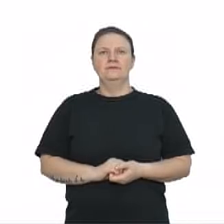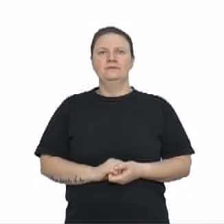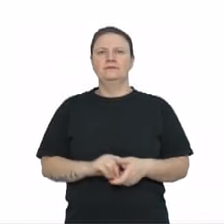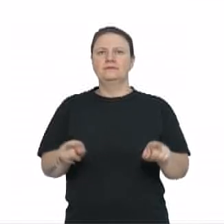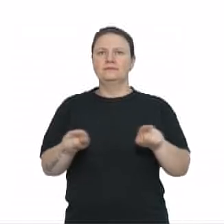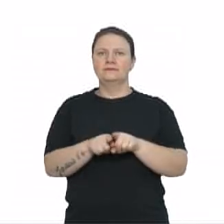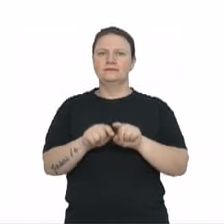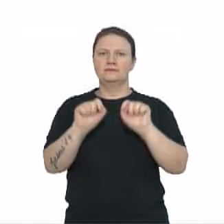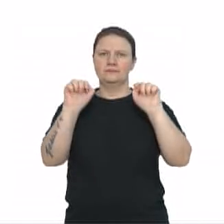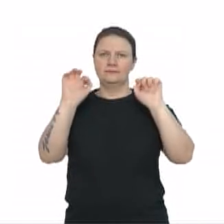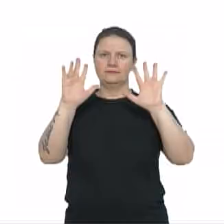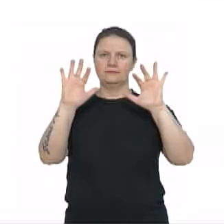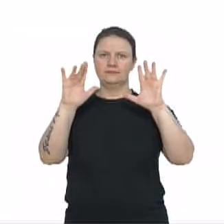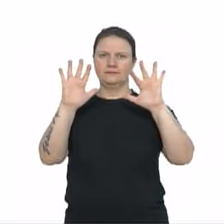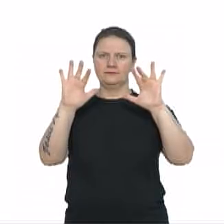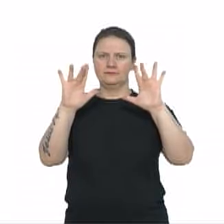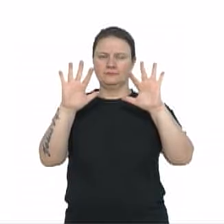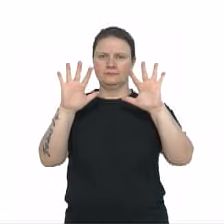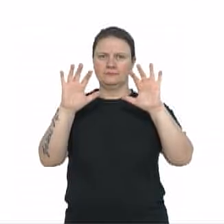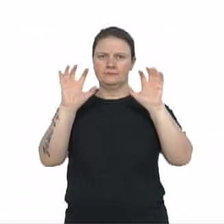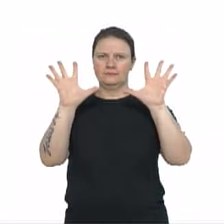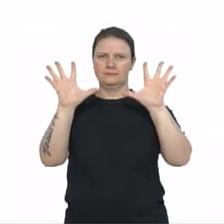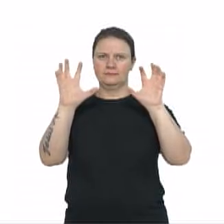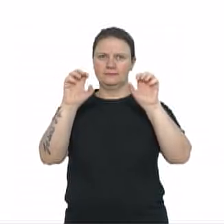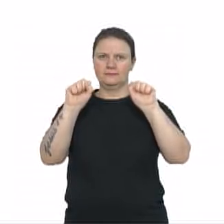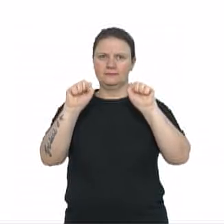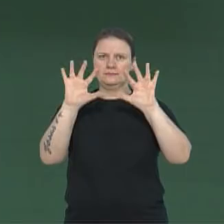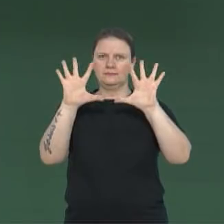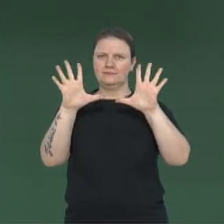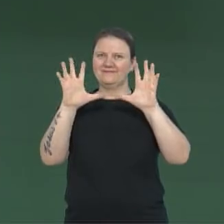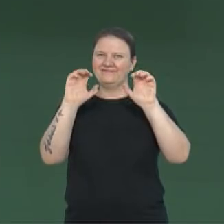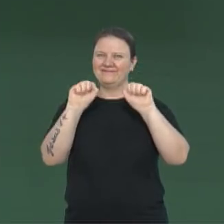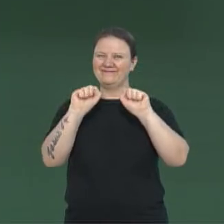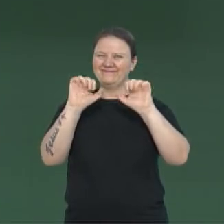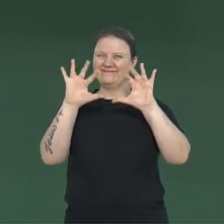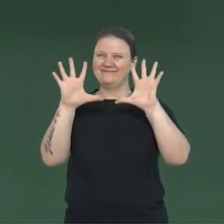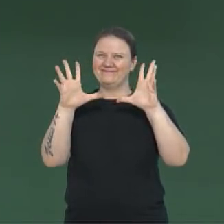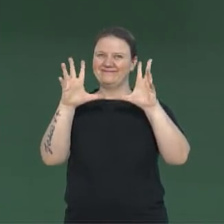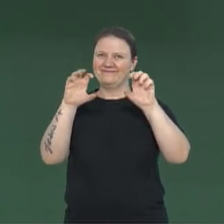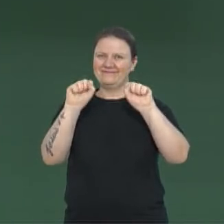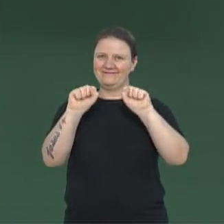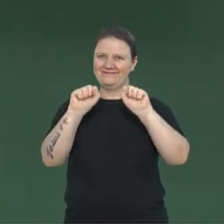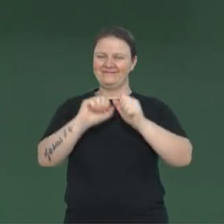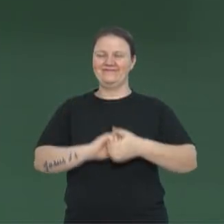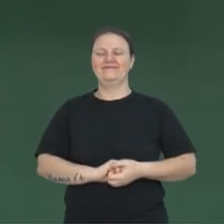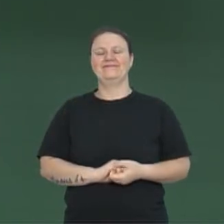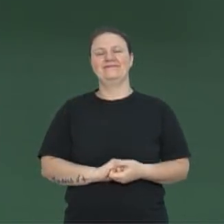Mexa seus dedos, abra e feche suas mãos.